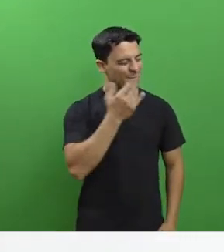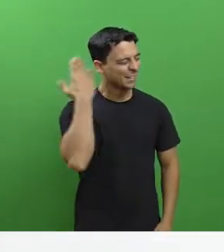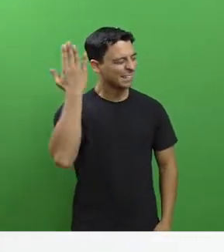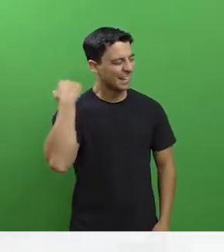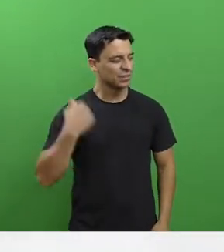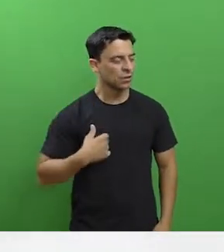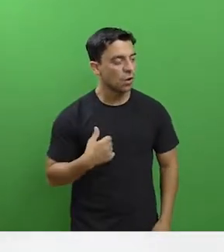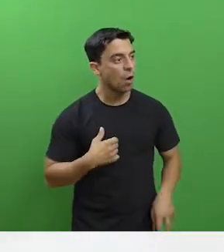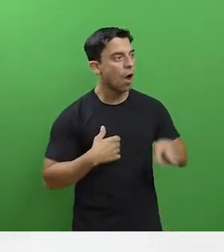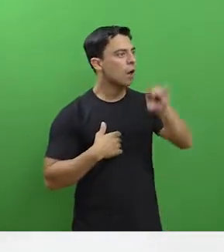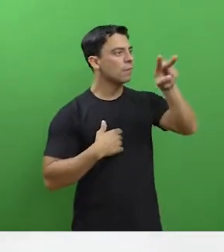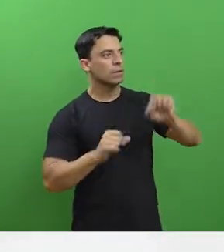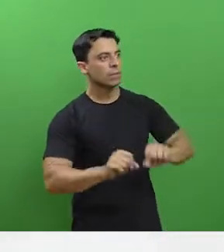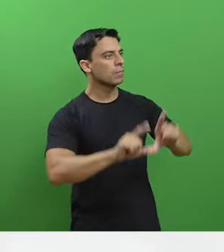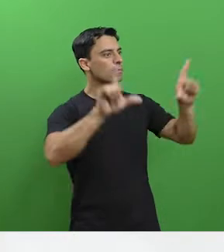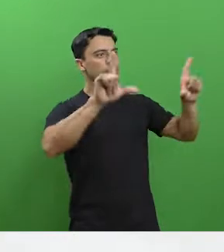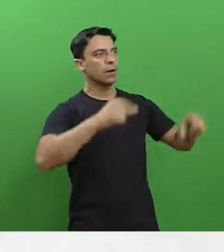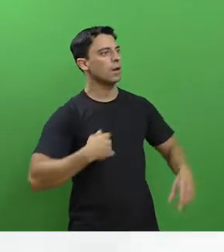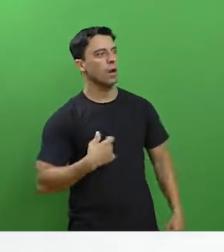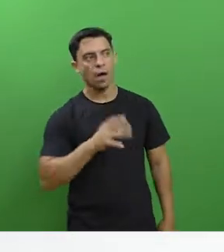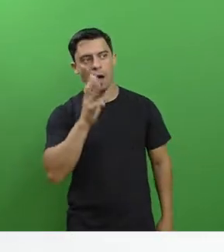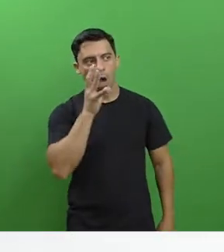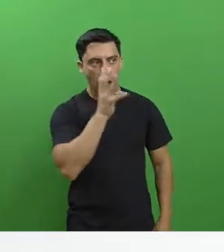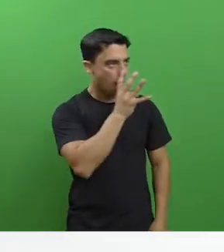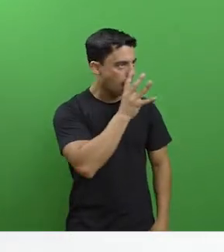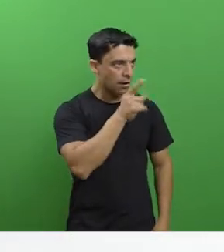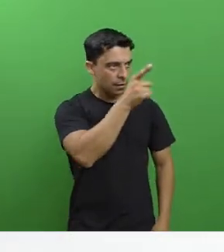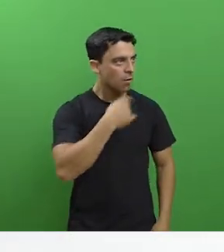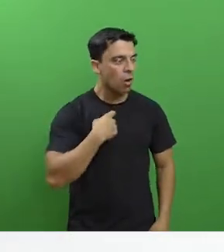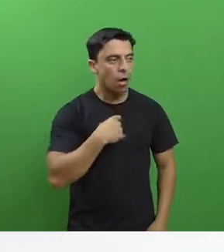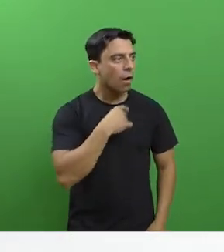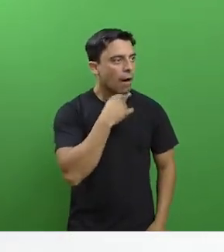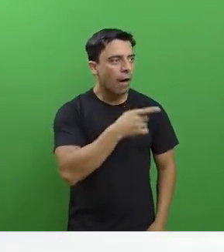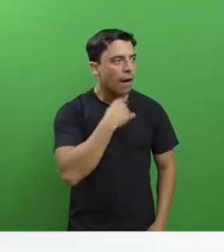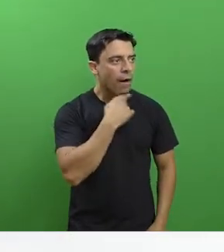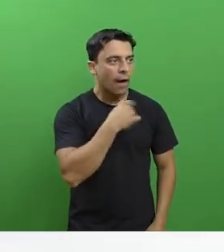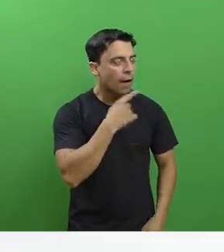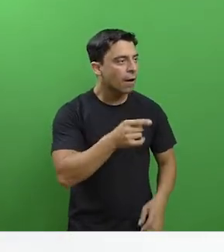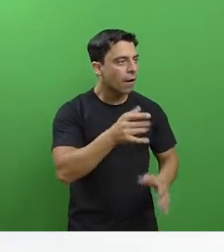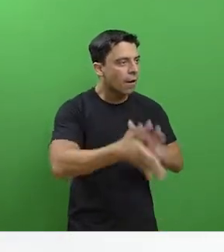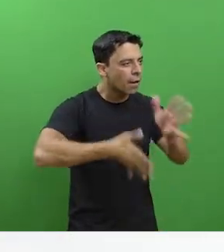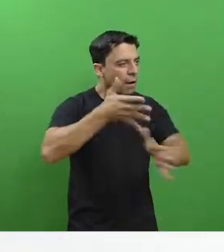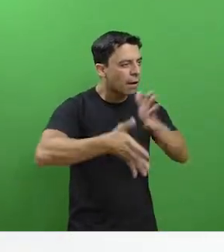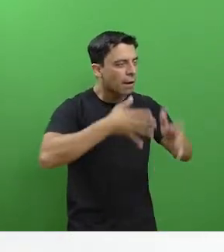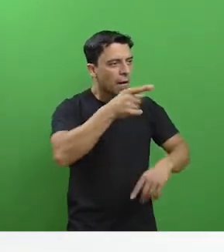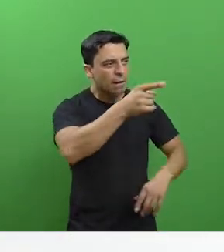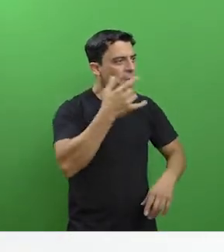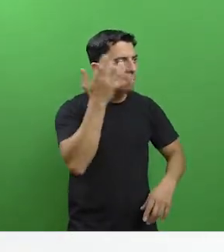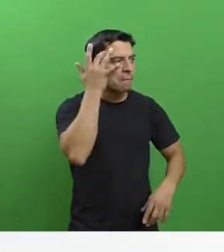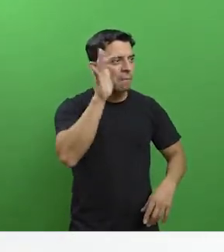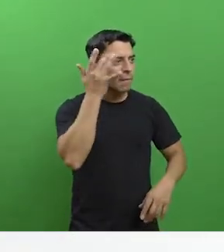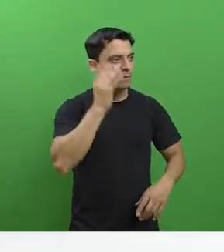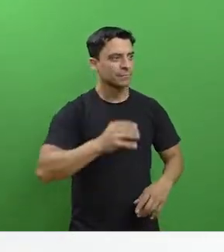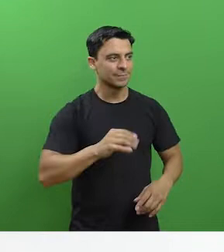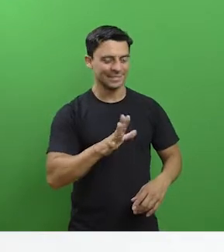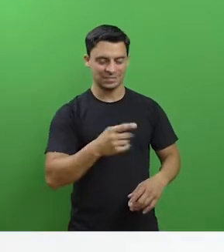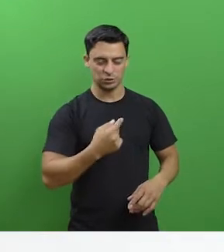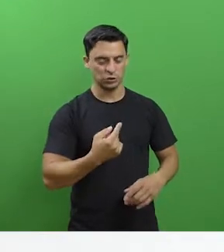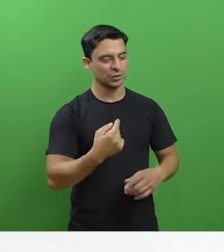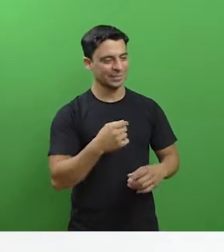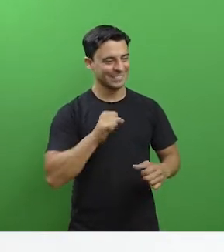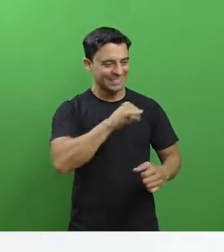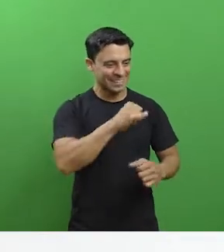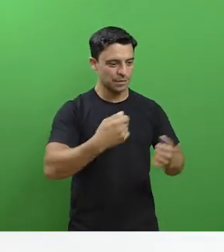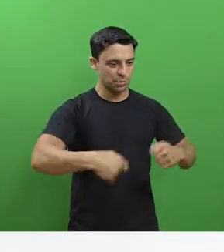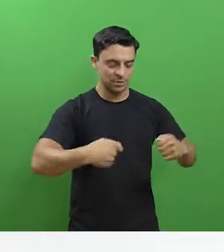dela, eu fico impressionada porque eu não consigo acompanhar. Olha só. Claro que se a gente tem essa necessidade, a gente se obriga e